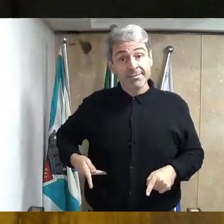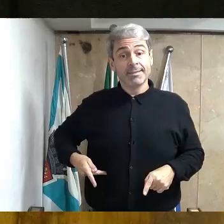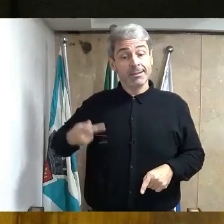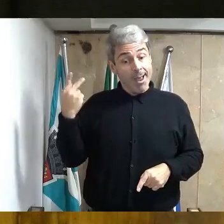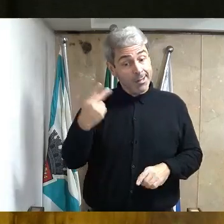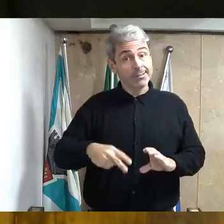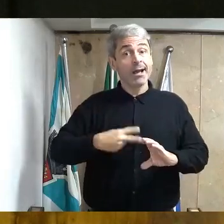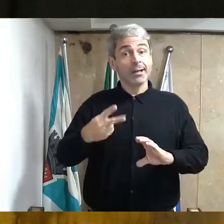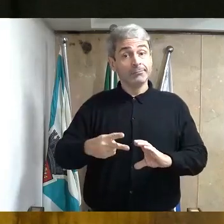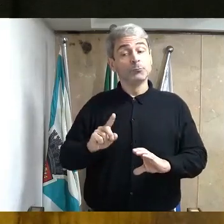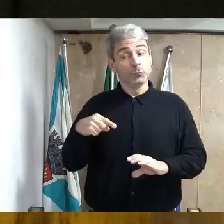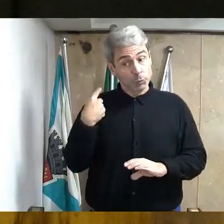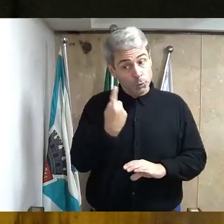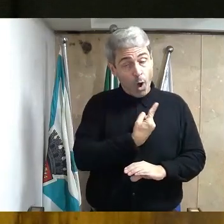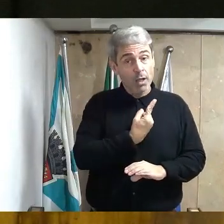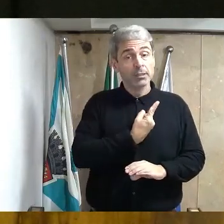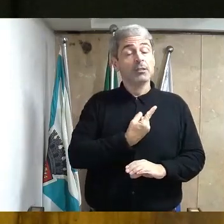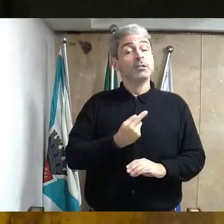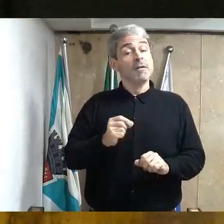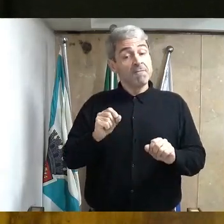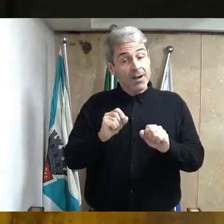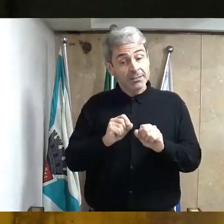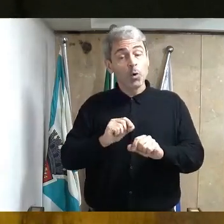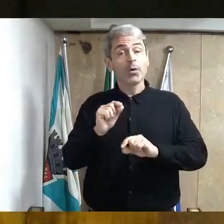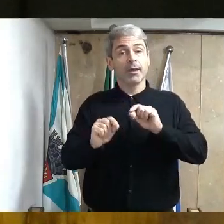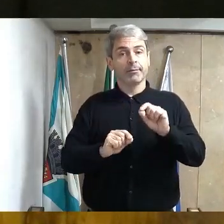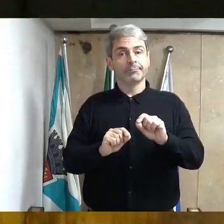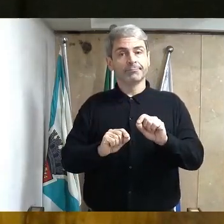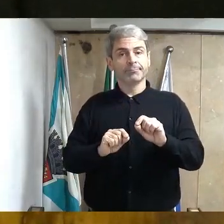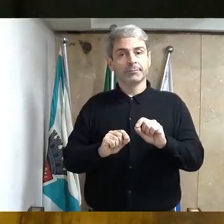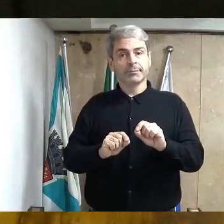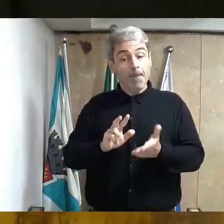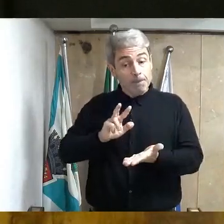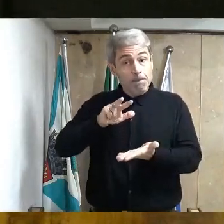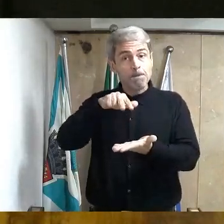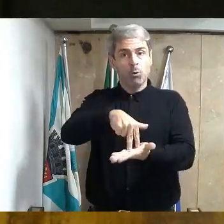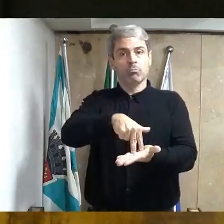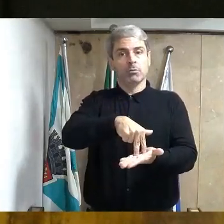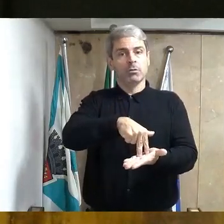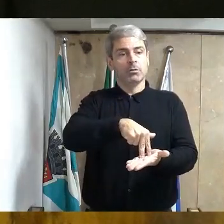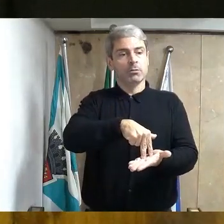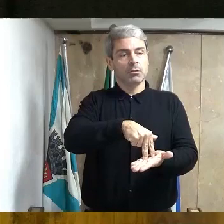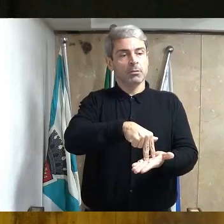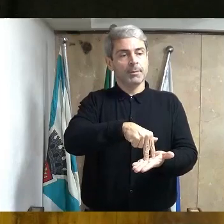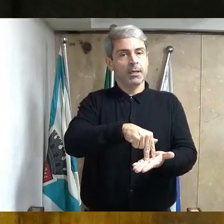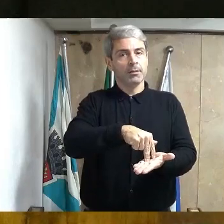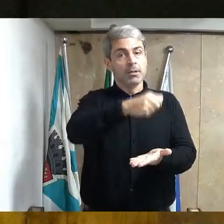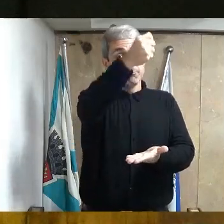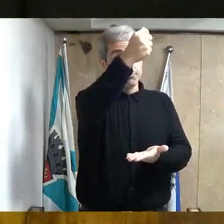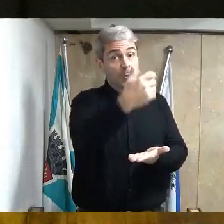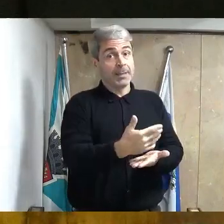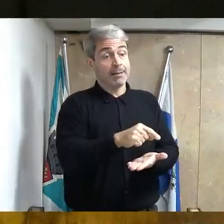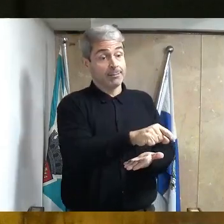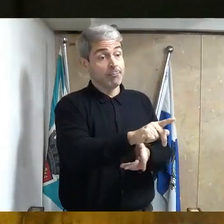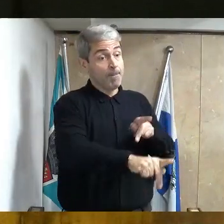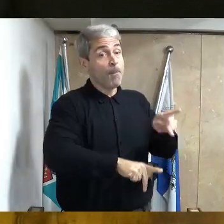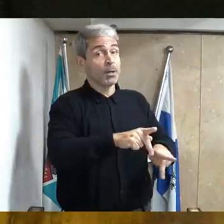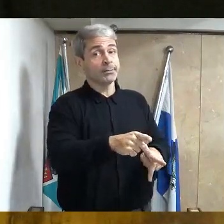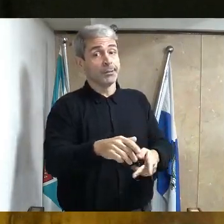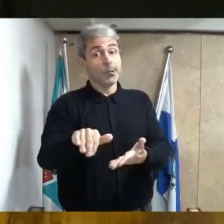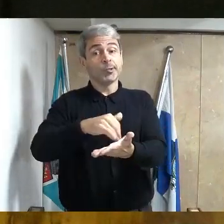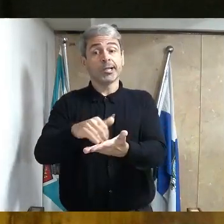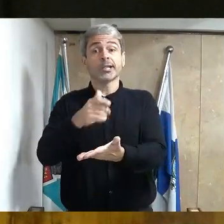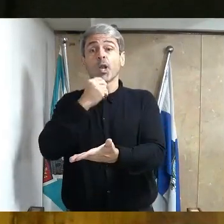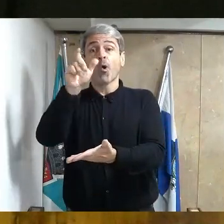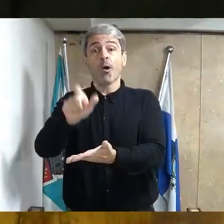nós vamos ter que dar um posicionamento positivo à população. Secretário não pode chegar na secretaria e fazer o que ele